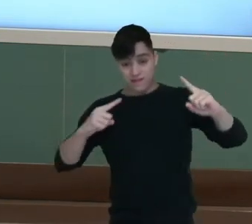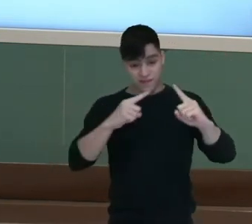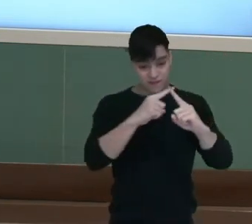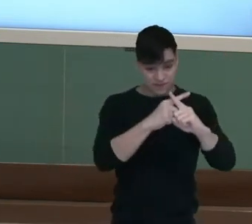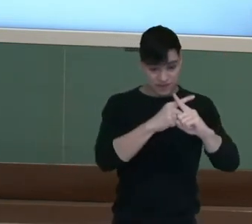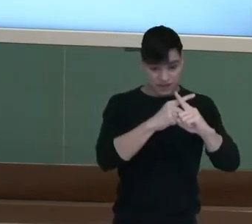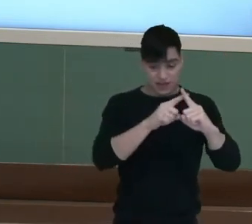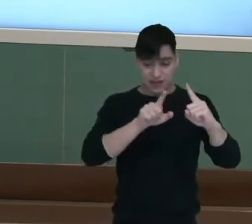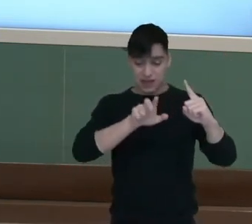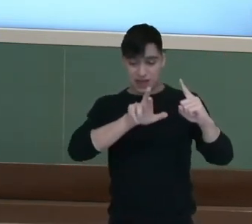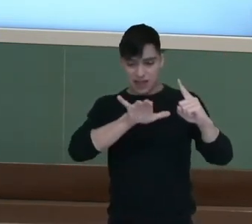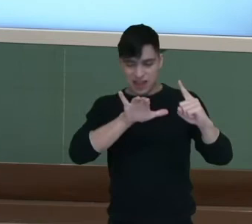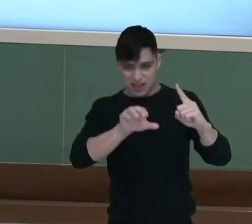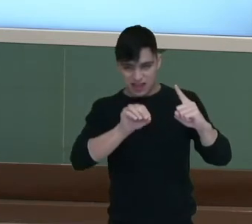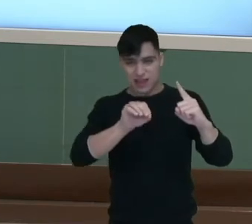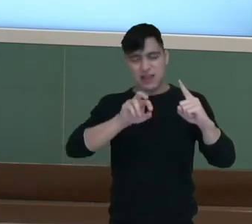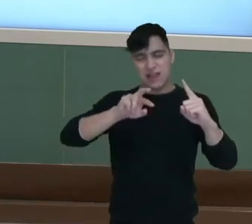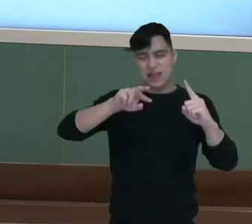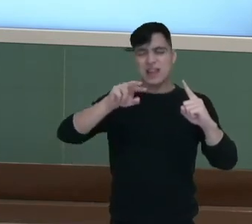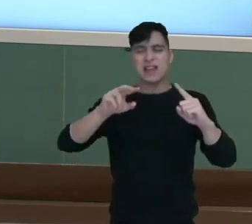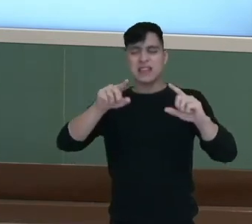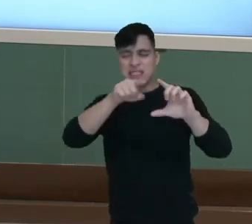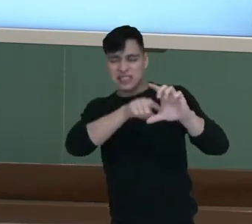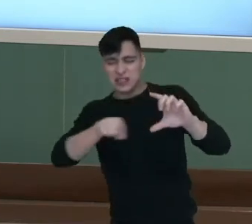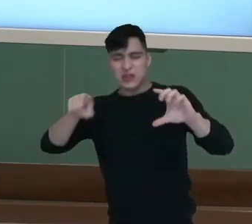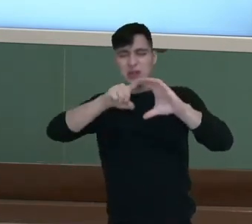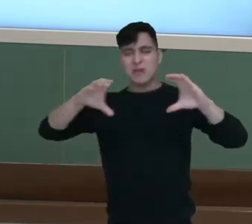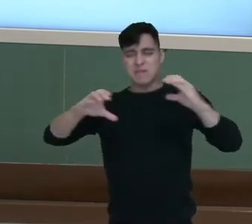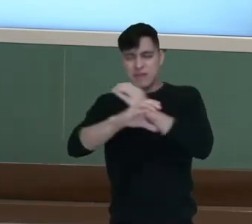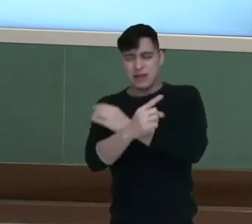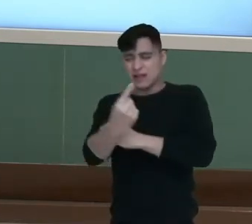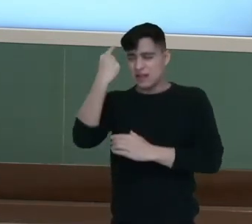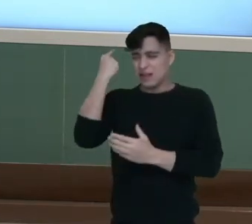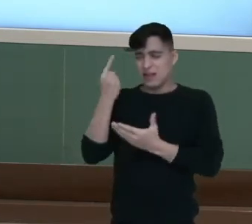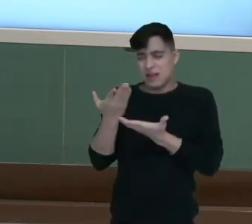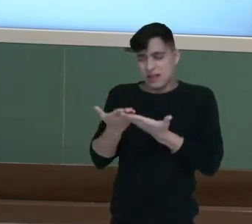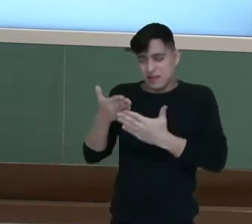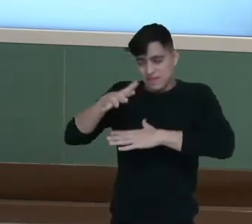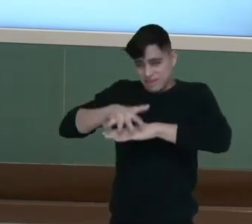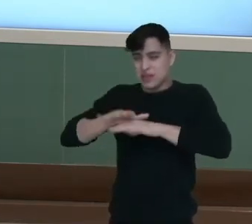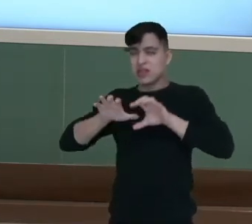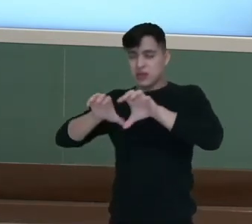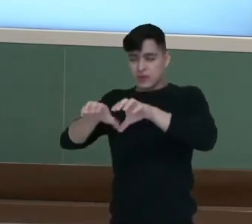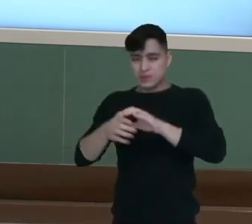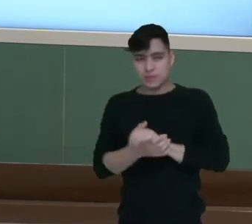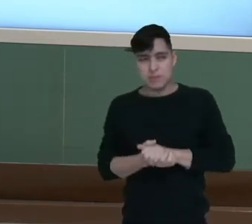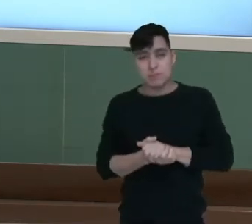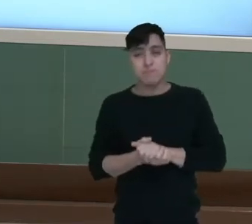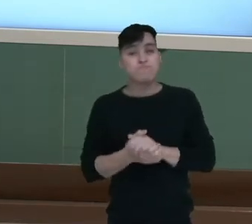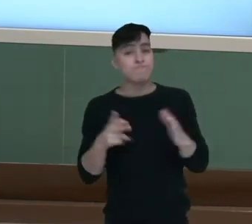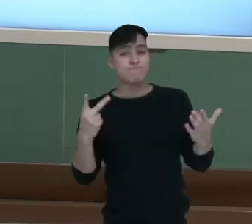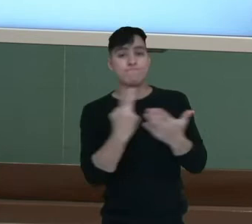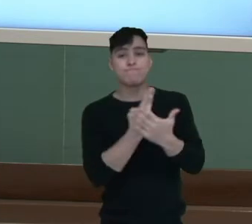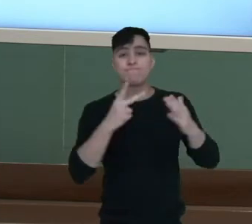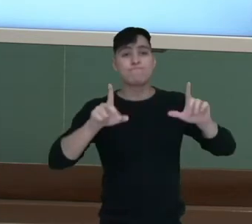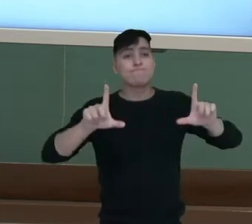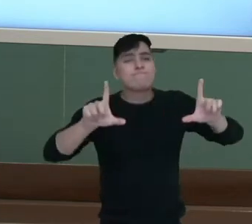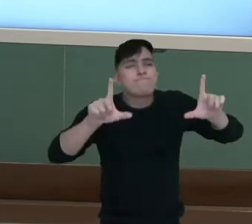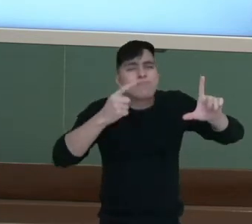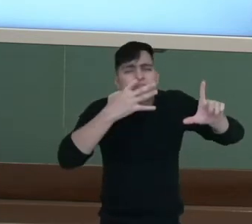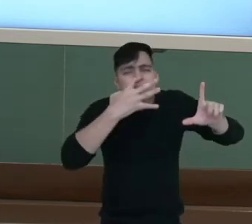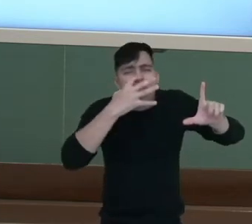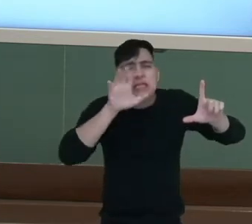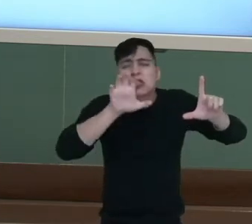igual a ângulo vezes raio, 2πr, né? Quando é um círculo completo e tal. Então, é aquela coisa lá. Então, você estava tendo isso aqui. Então, como você